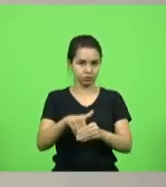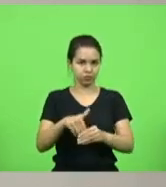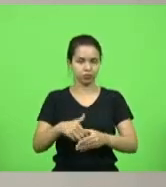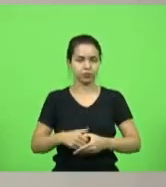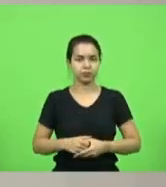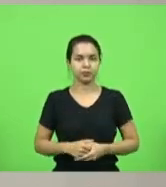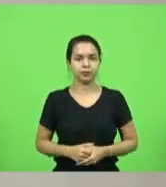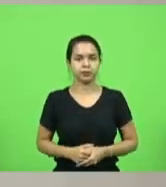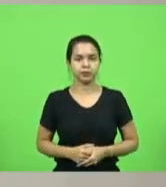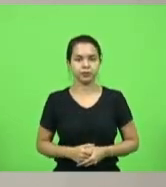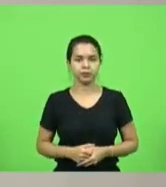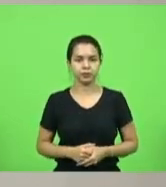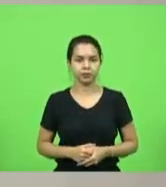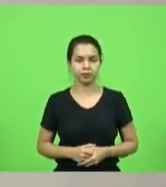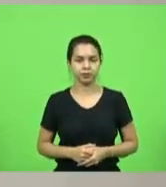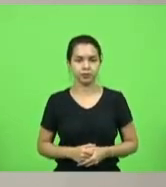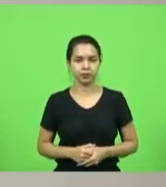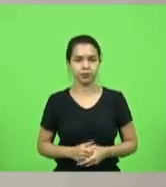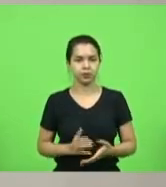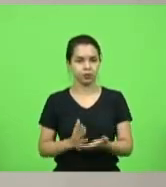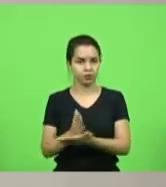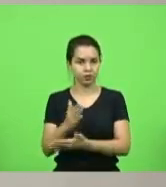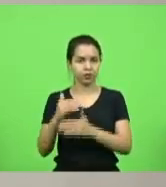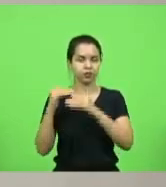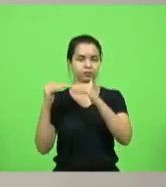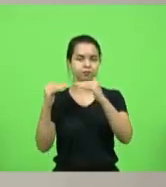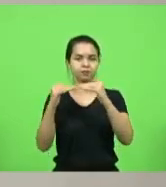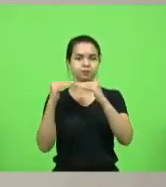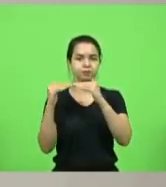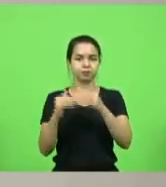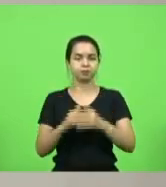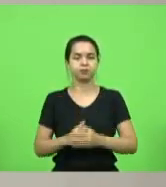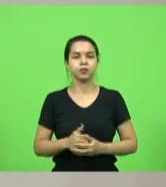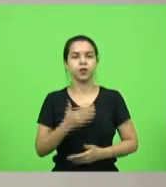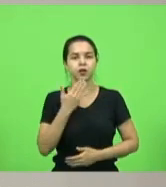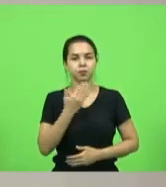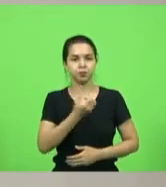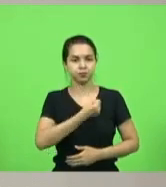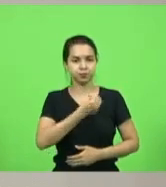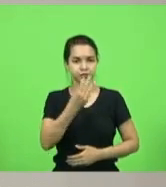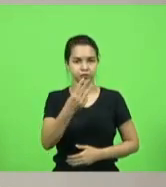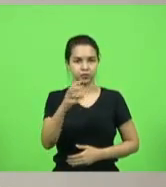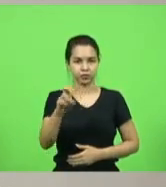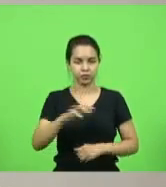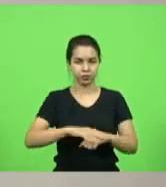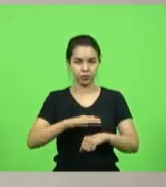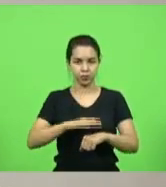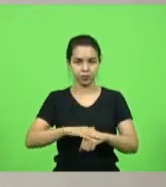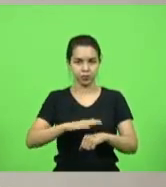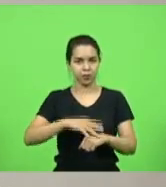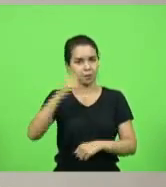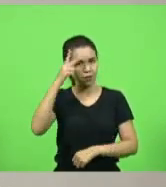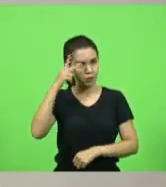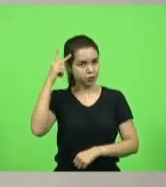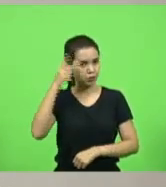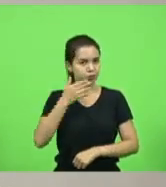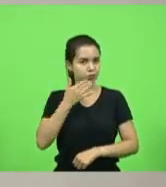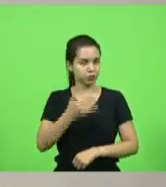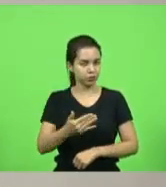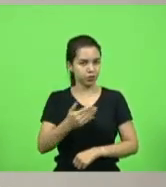Deputados que aprovam, permaneçam como se encontra. Aprovado por unanimidade. Requerimento 35, autor deputada Paulinha, solicitando ao presidente da